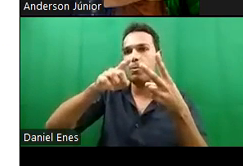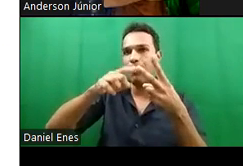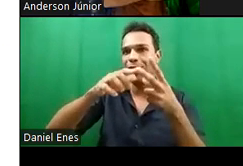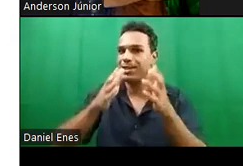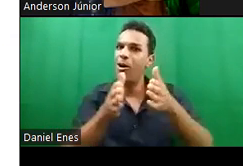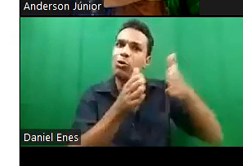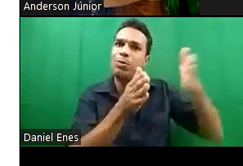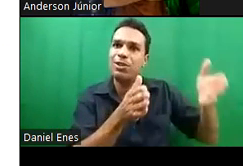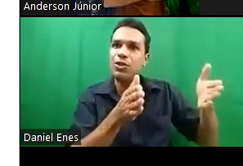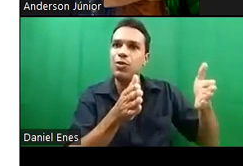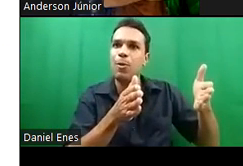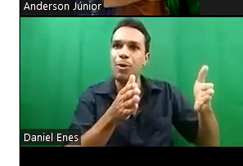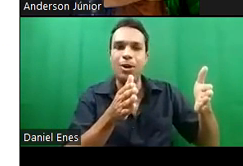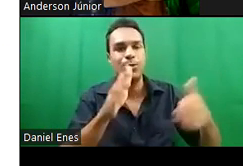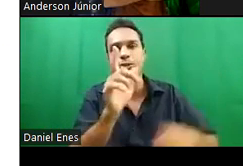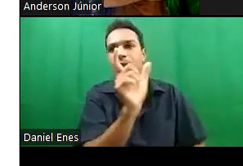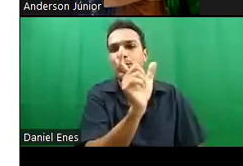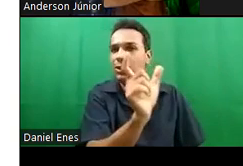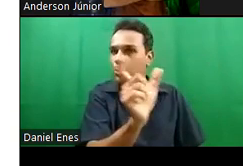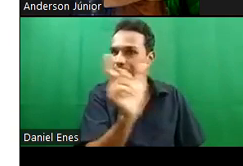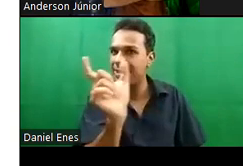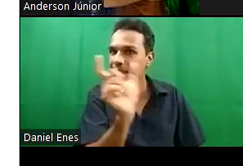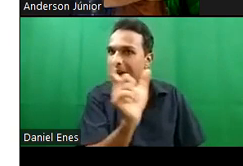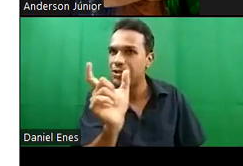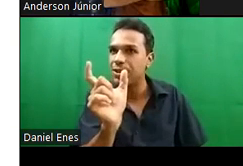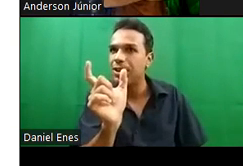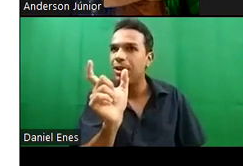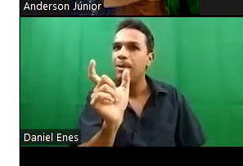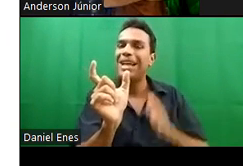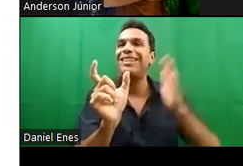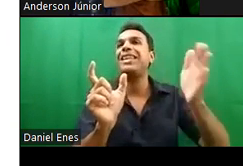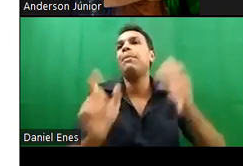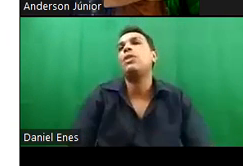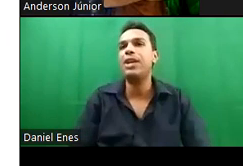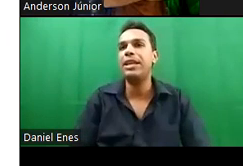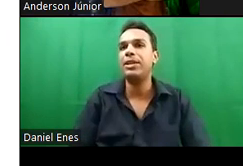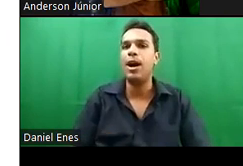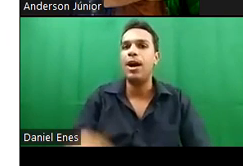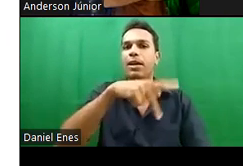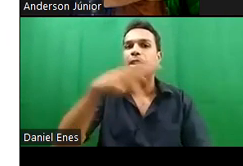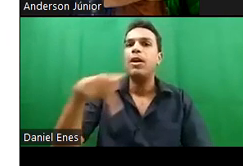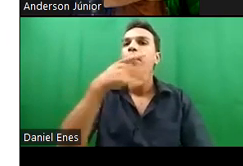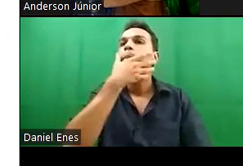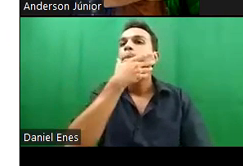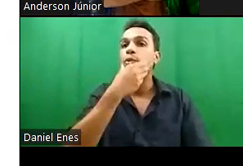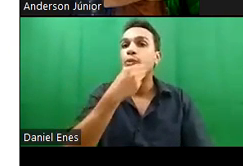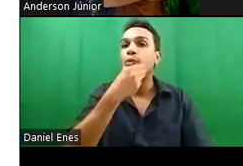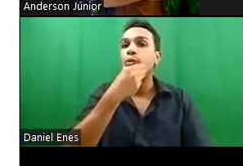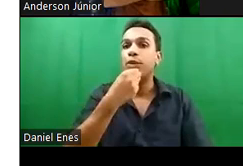sinais compostos. Igual o substantivo composto, eu tive que usar dois sinais para determinar o gênero.